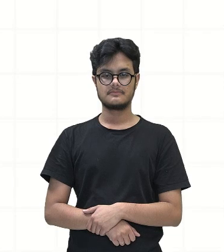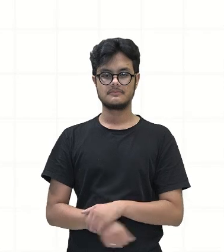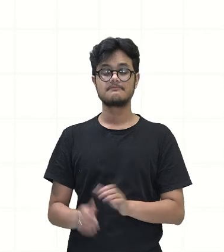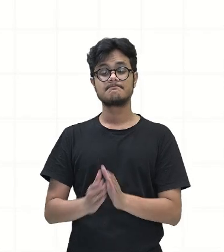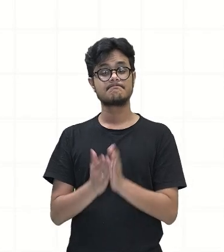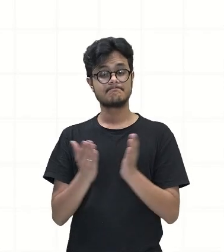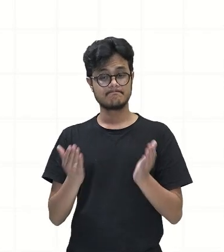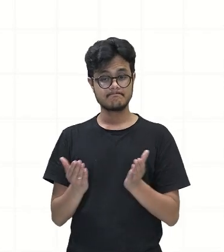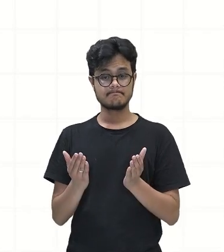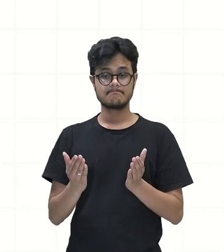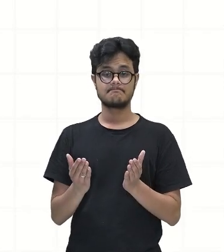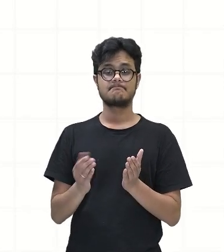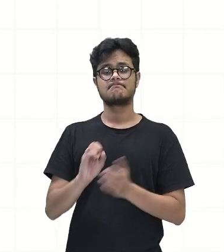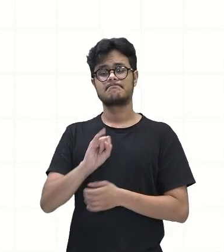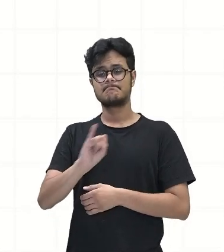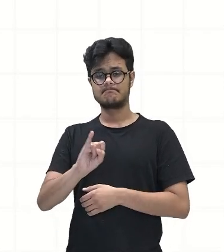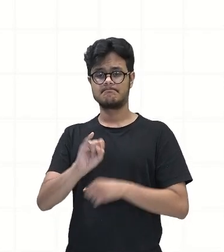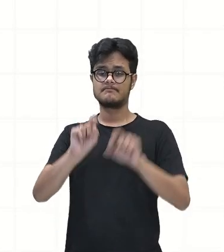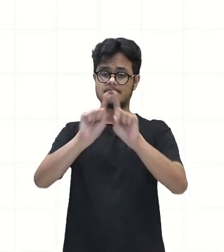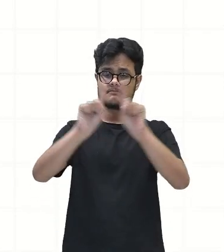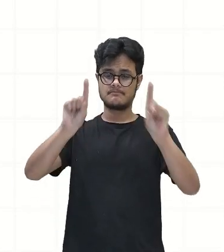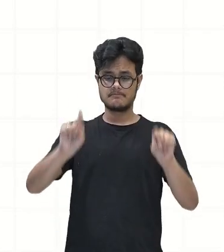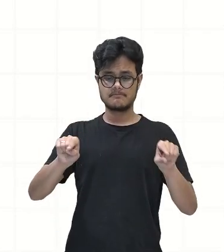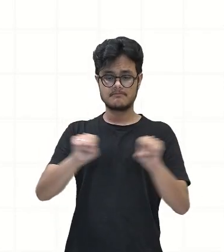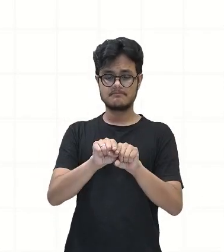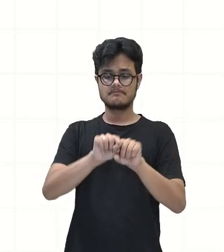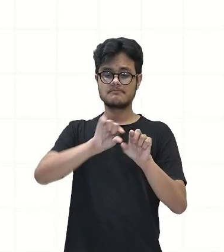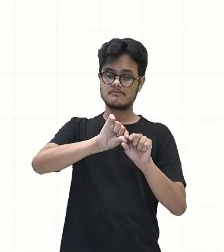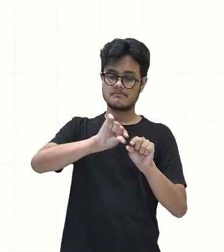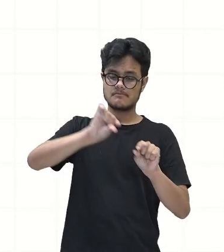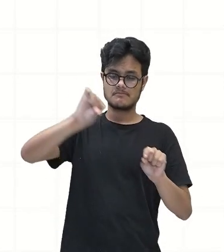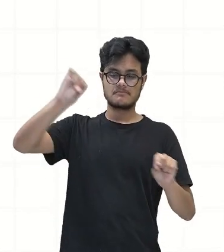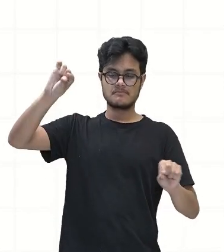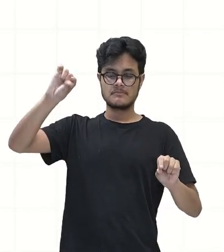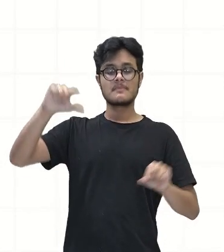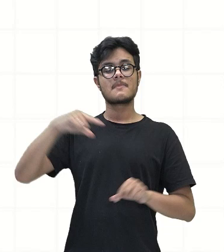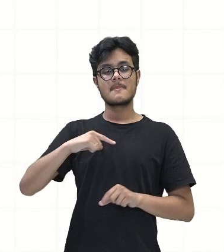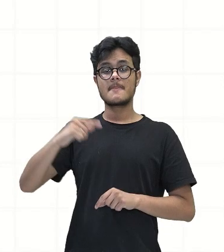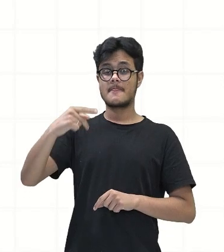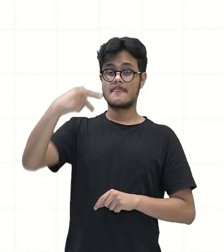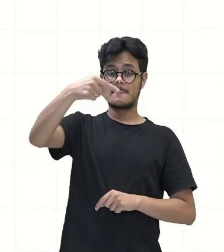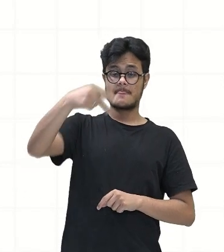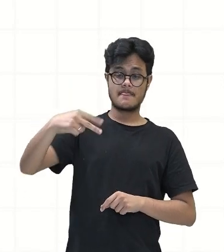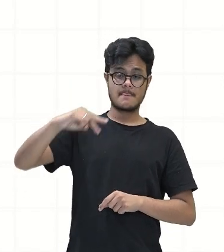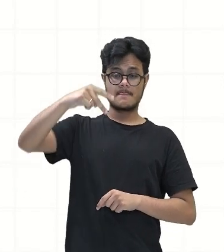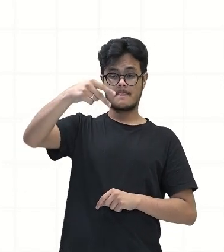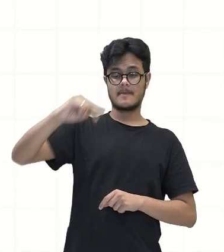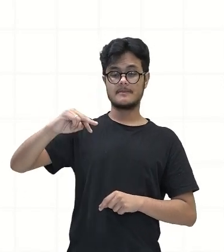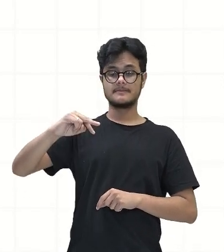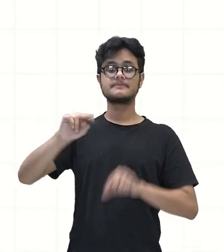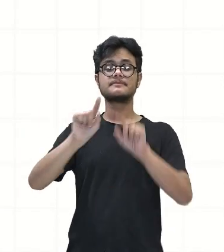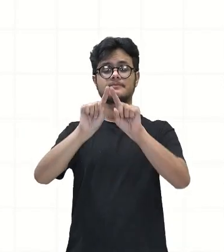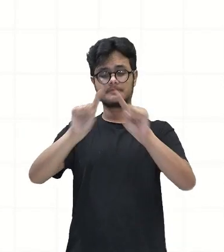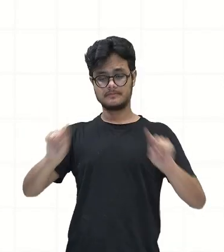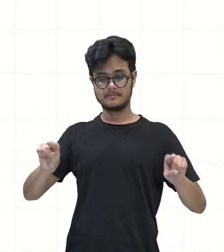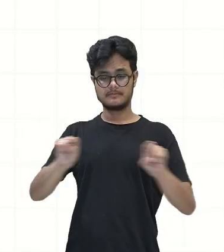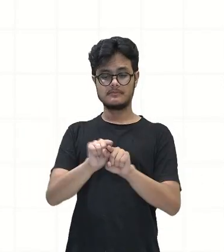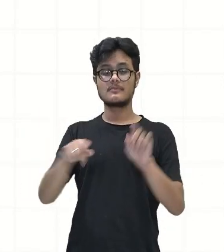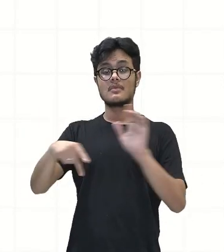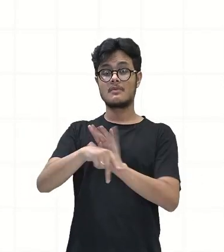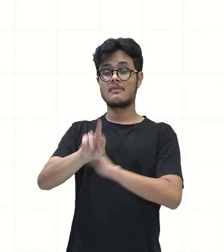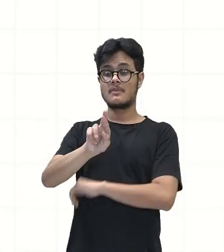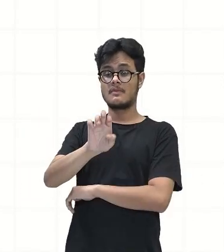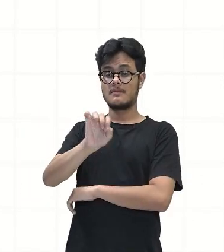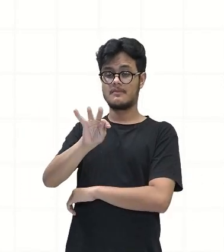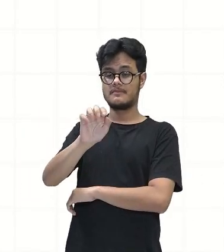quando eu divido o quadrado pela diagonal, eu tenho 2 triângulos retângulos e a diagonal ela vai ser a